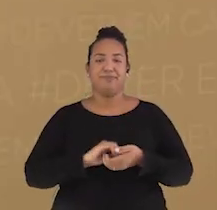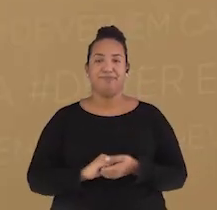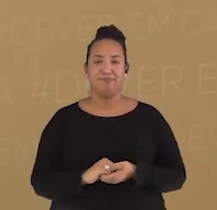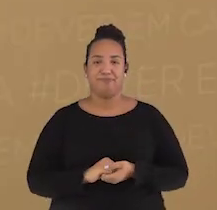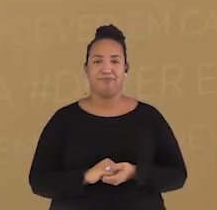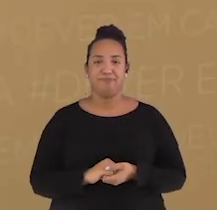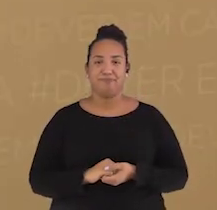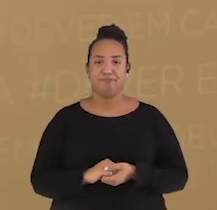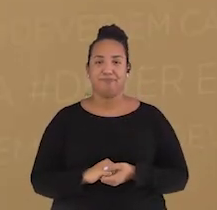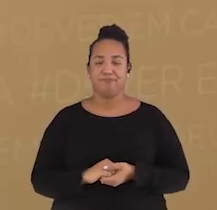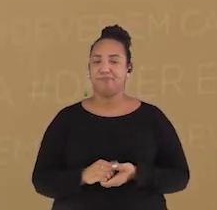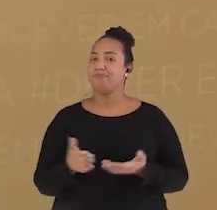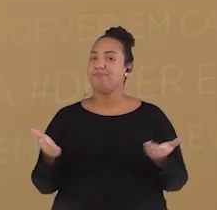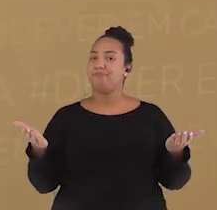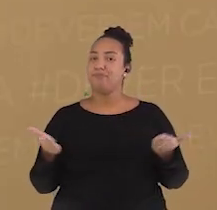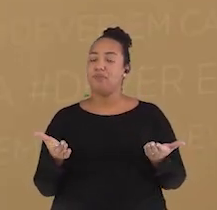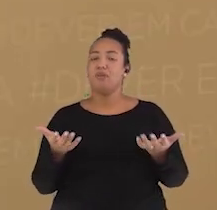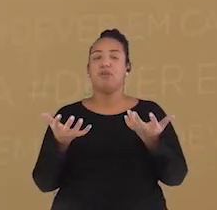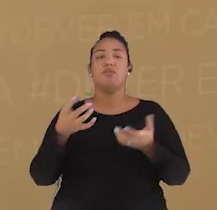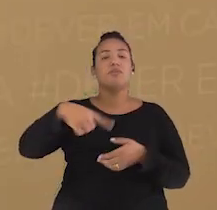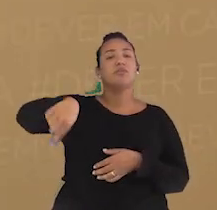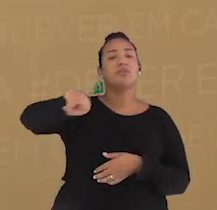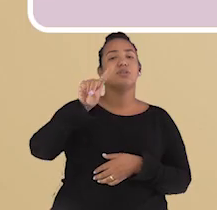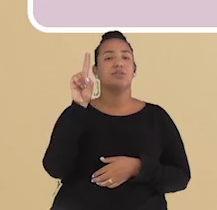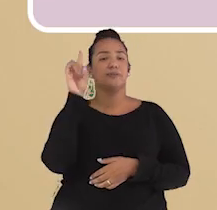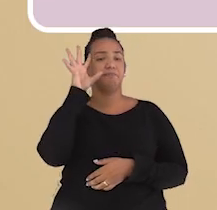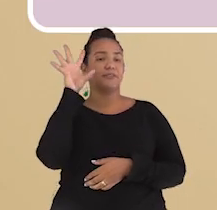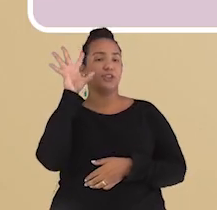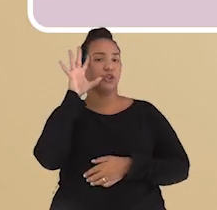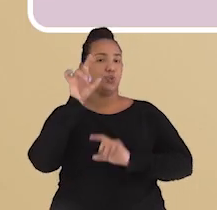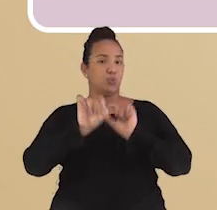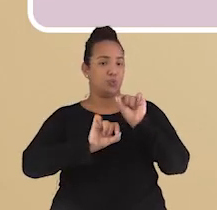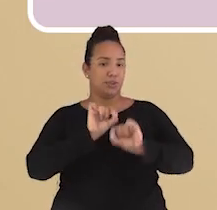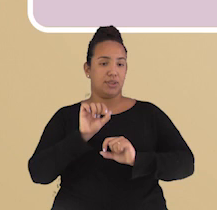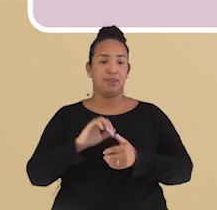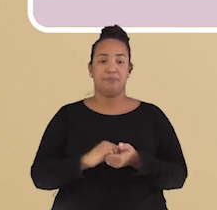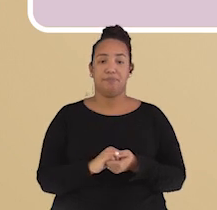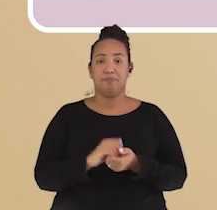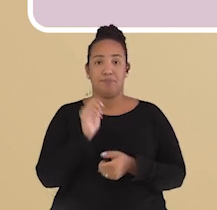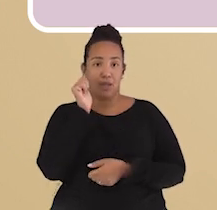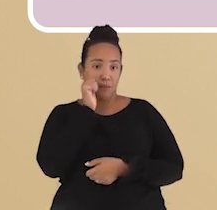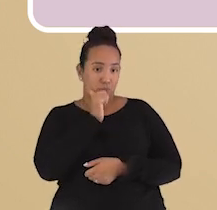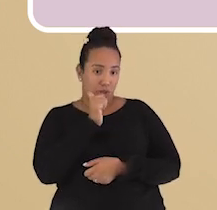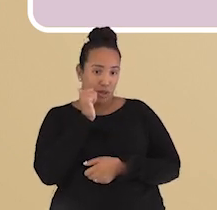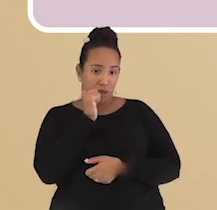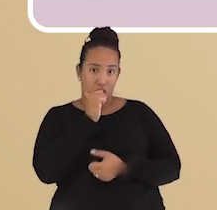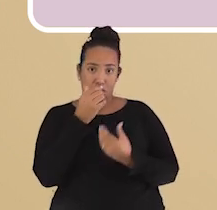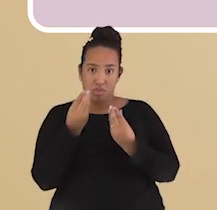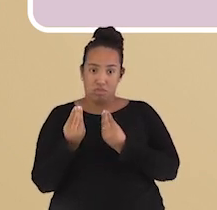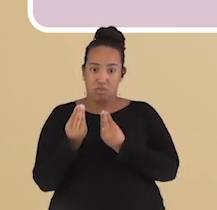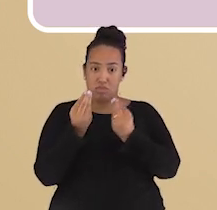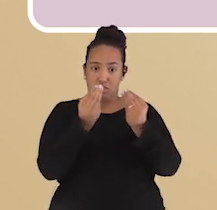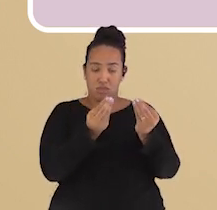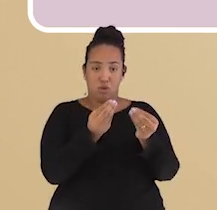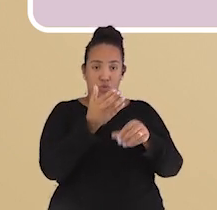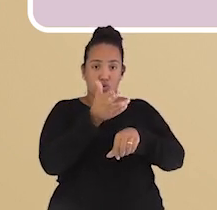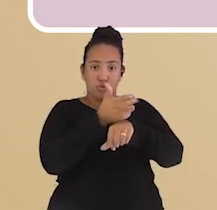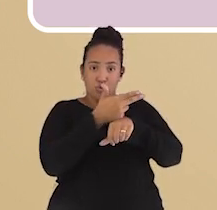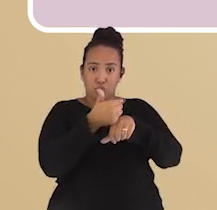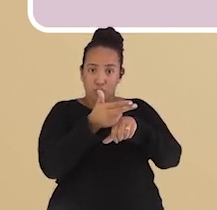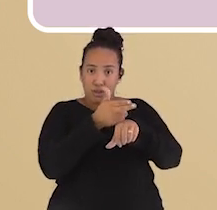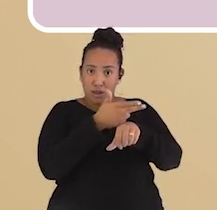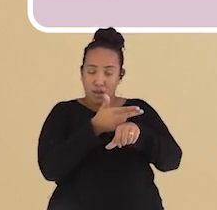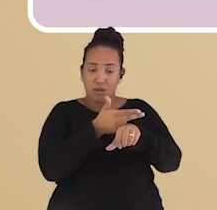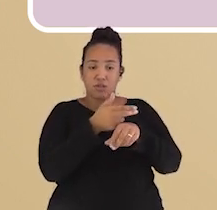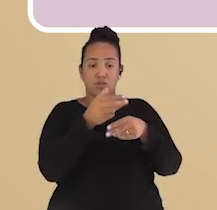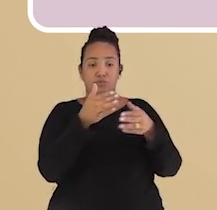Agora, eu quero que você imagine uma situação comigo. Dona Joana deu uma barra de chocolate para cada um de seus